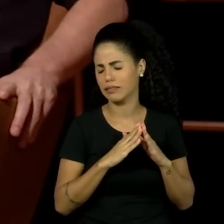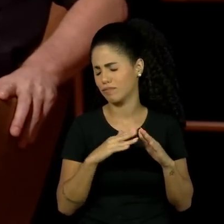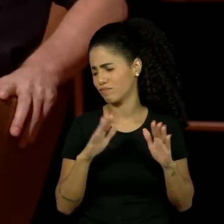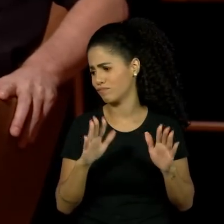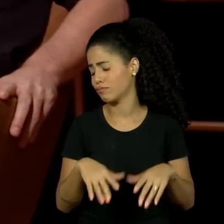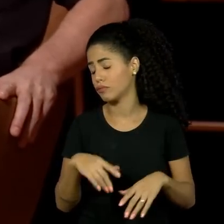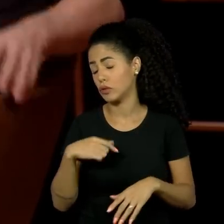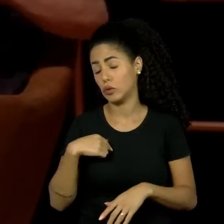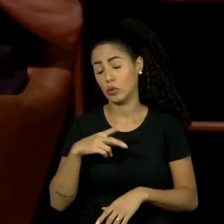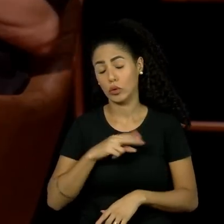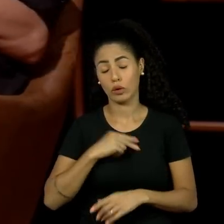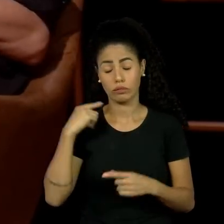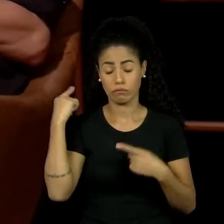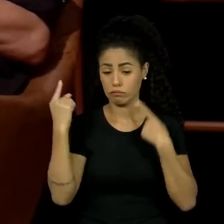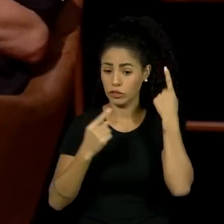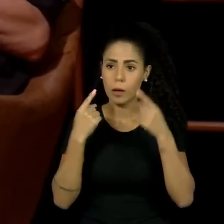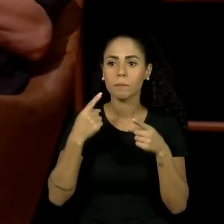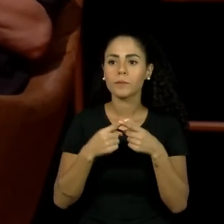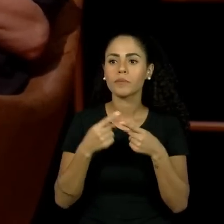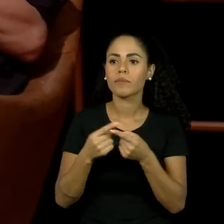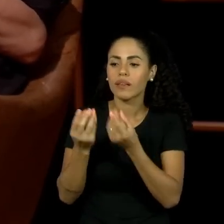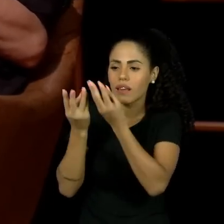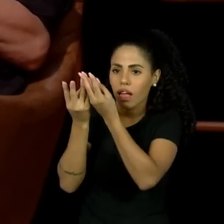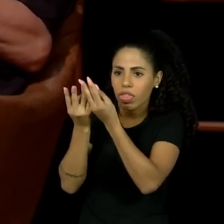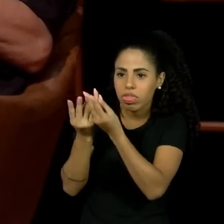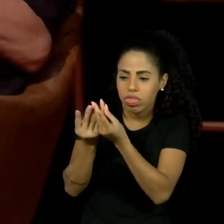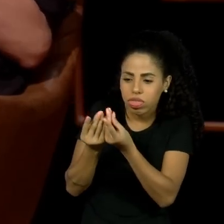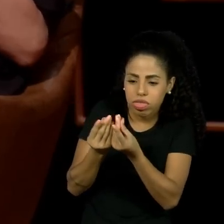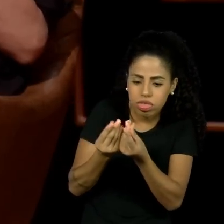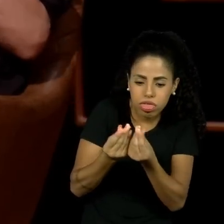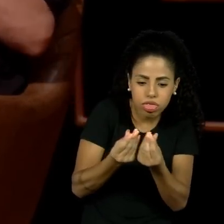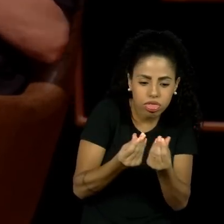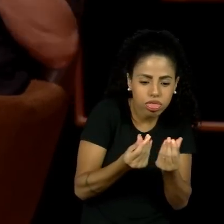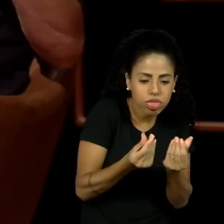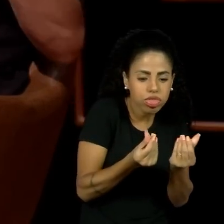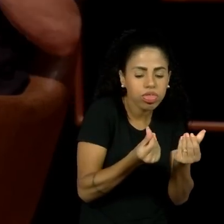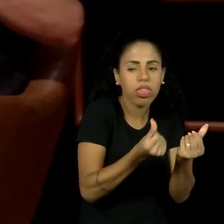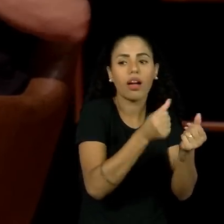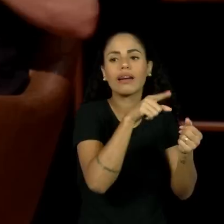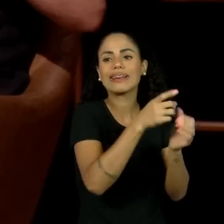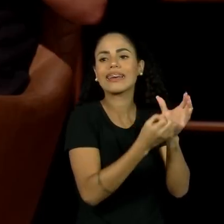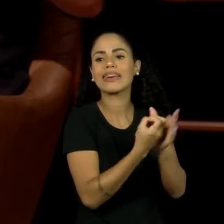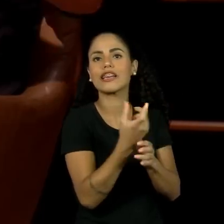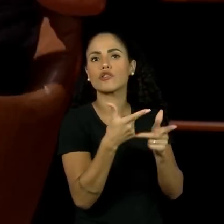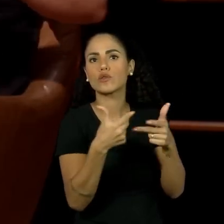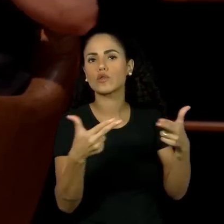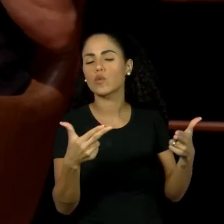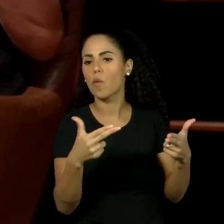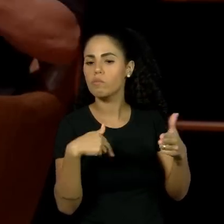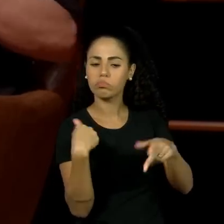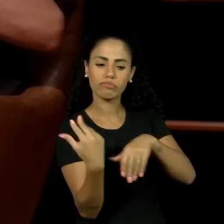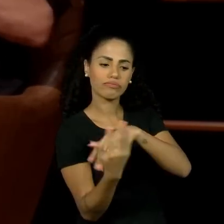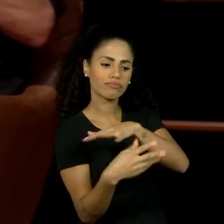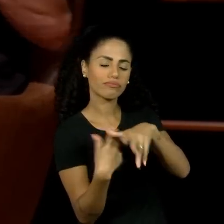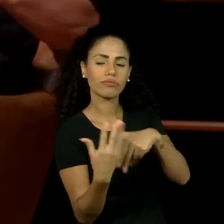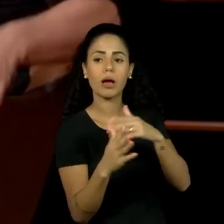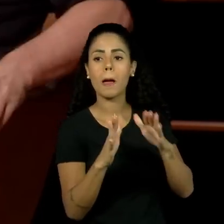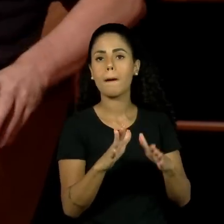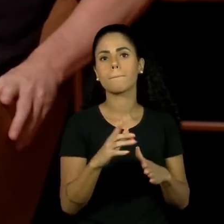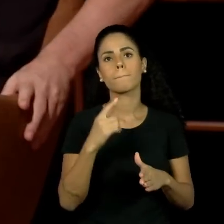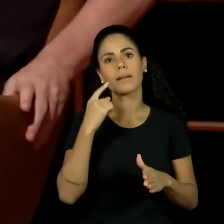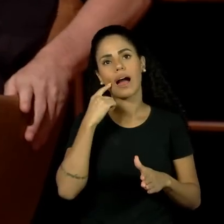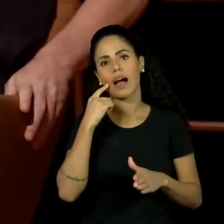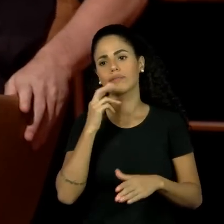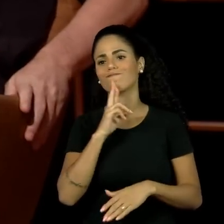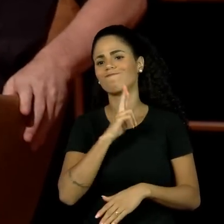Era uma loucura, porque você derrete a cera, enfim, é uma alquimia, só que dá